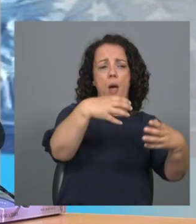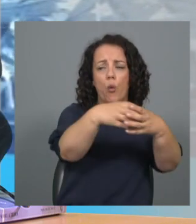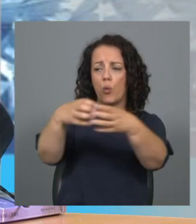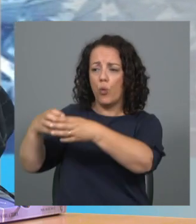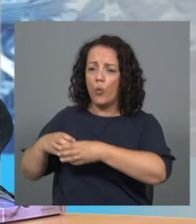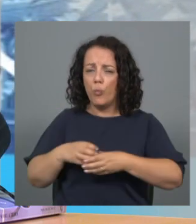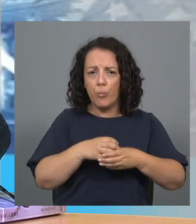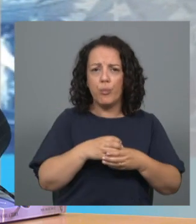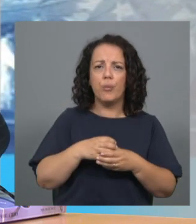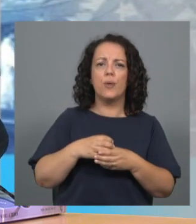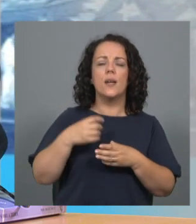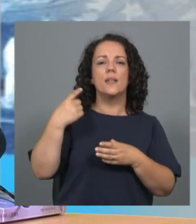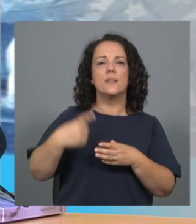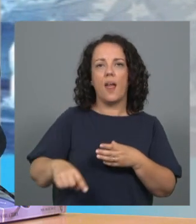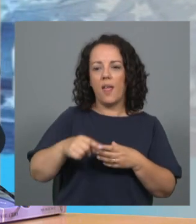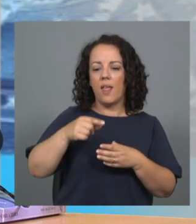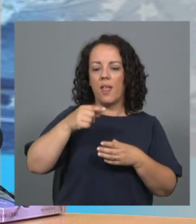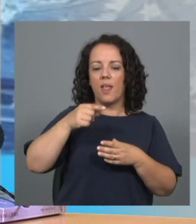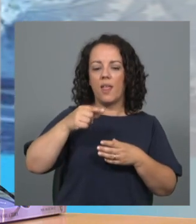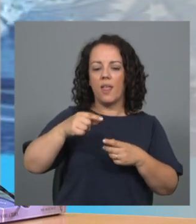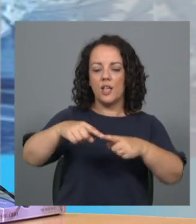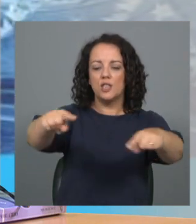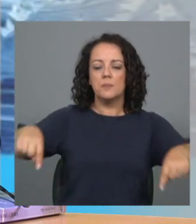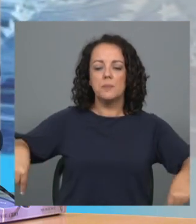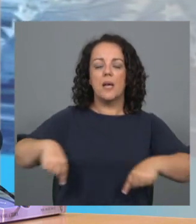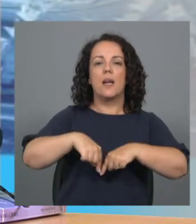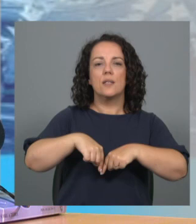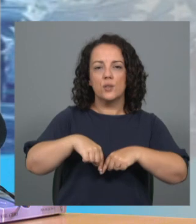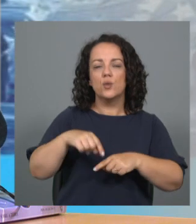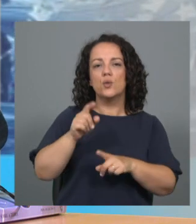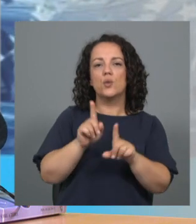grupo, tinha o seu celeiro, o seu espigueiro,